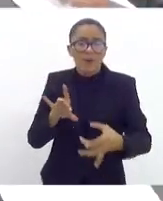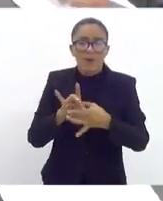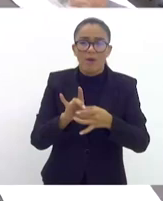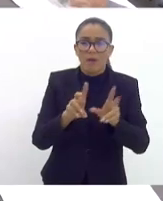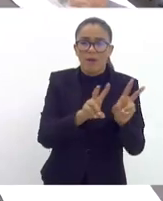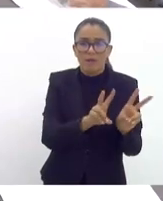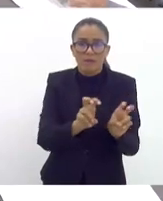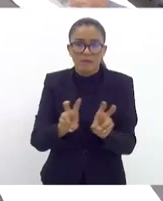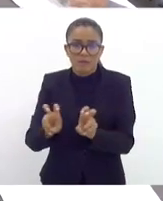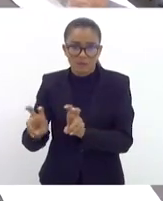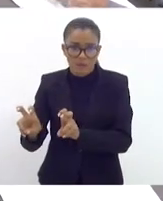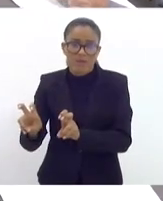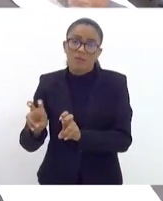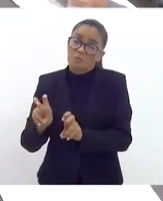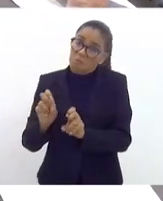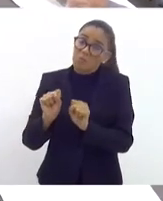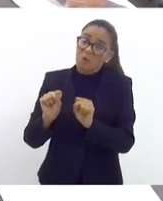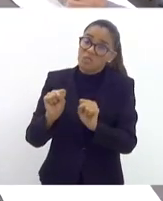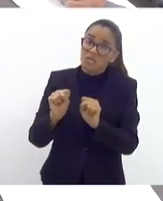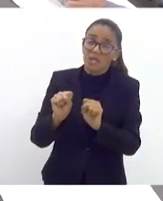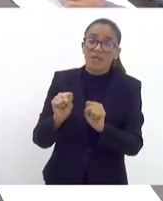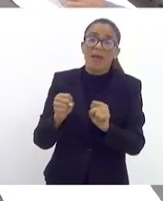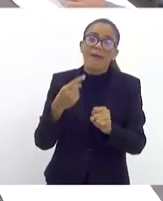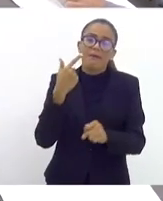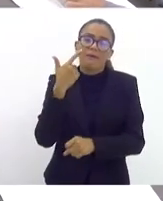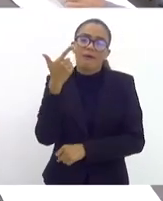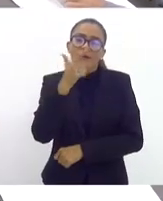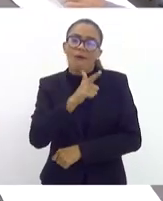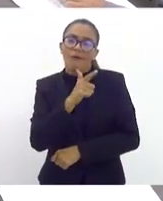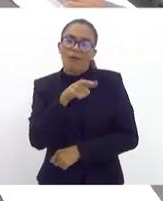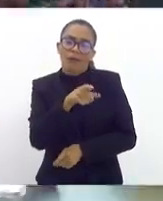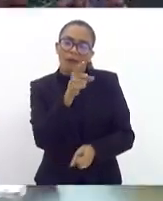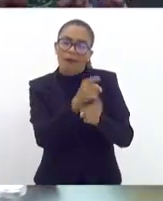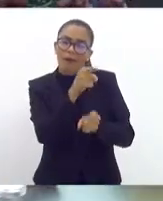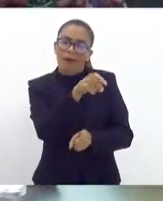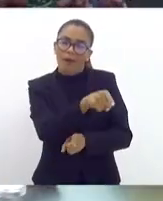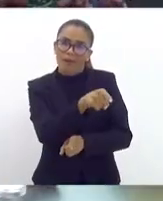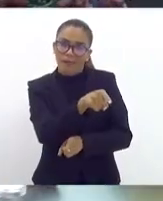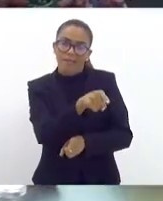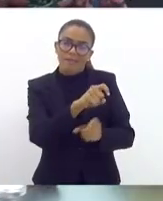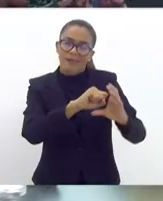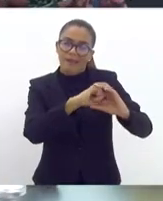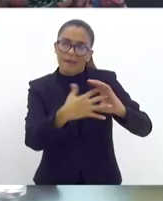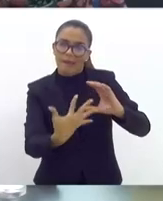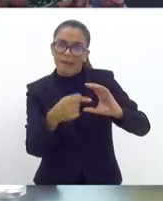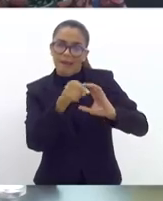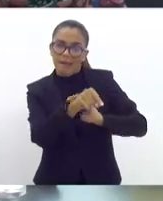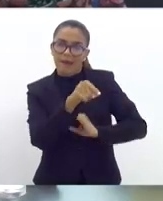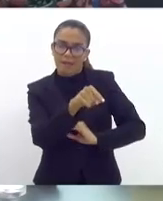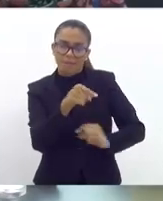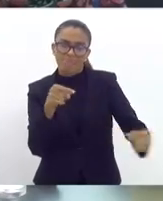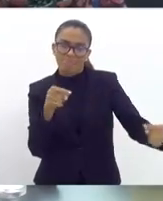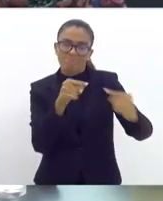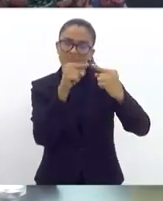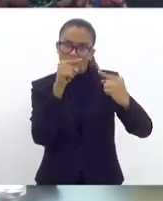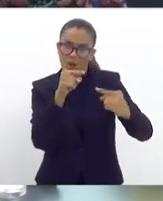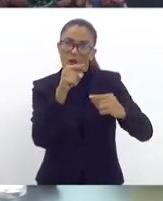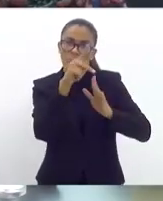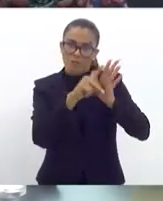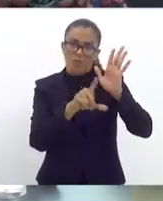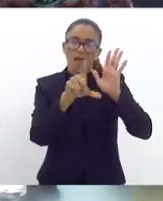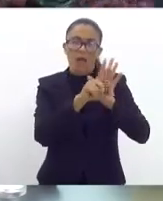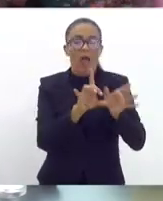questões que talvez sejam objeto de desempate onde a gente identifica Tais características fazem com que o projeto seja